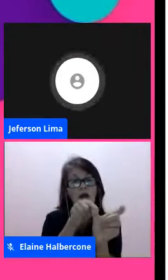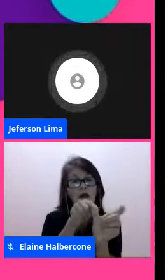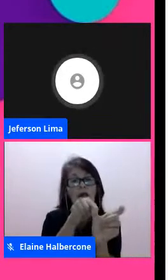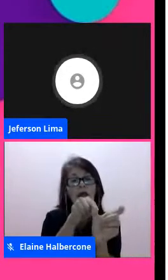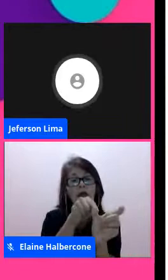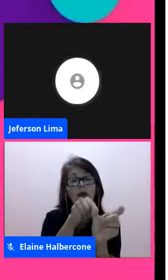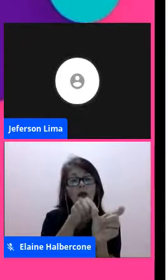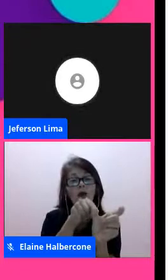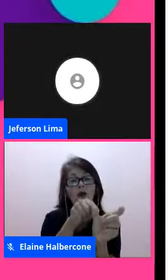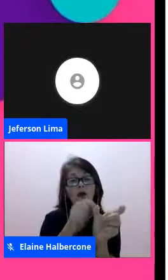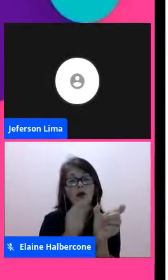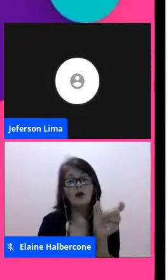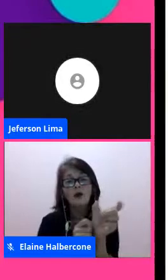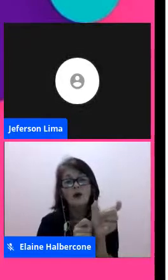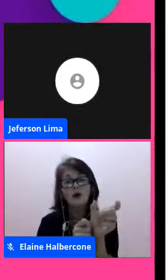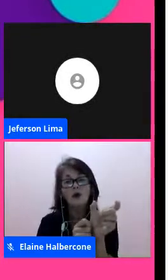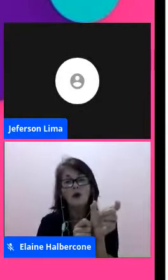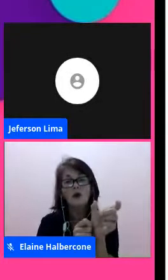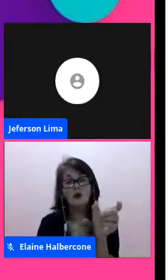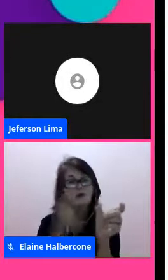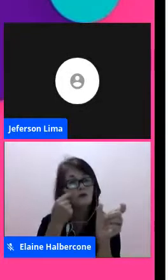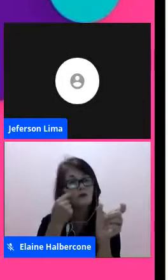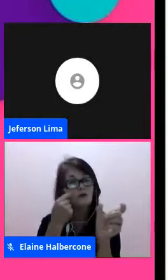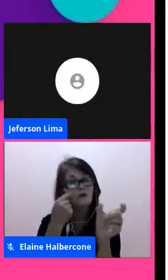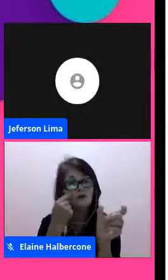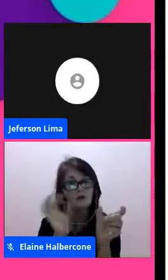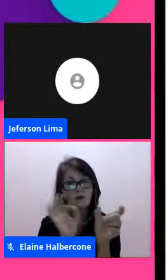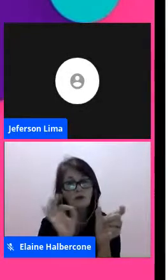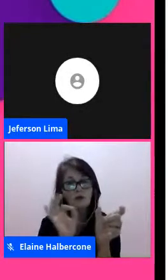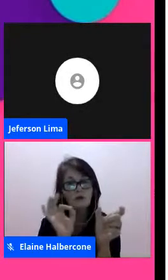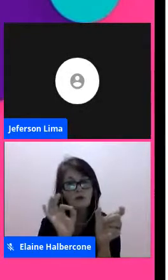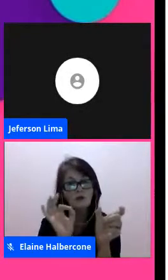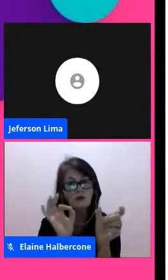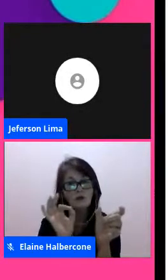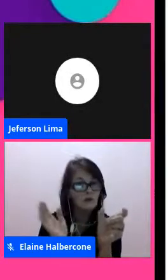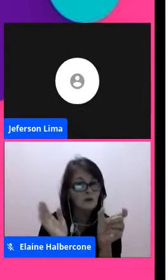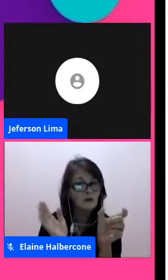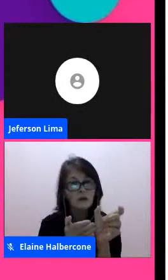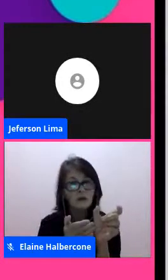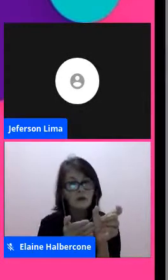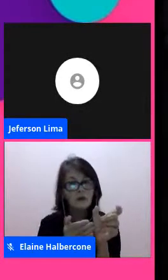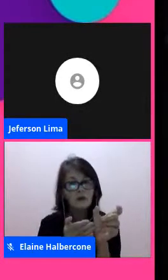ó, fechado, né? Bonitinho. Opa, tô. Show.